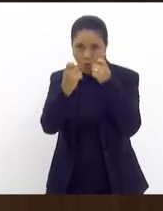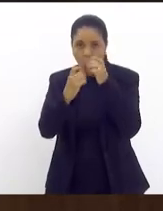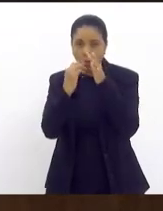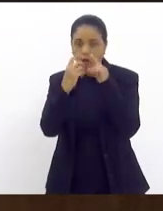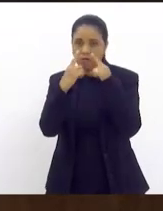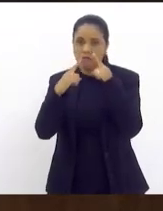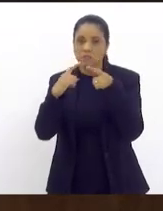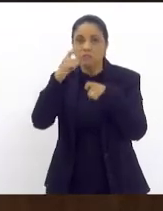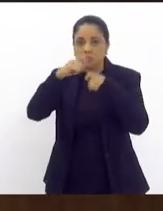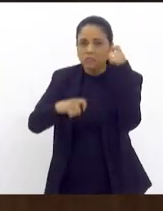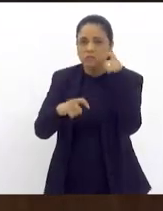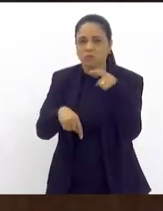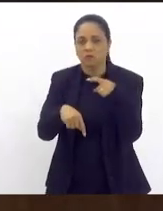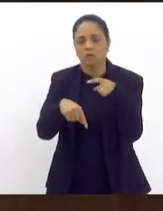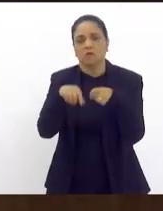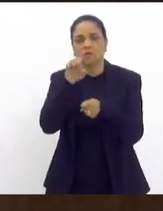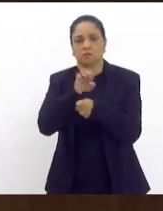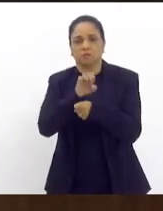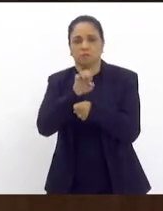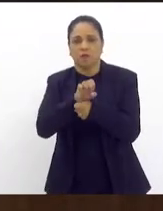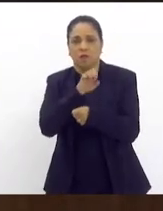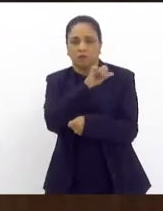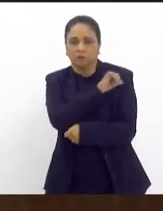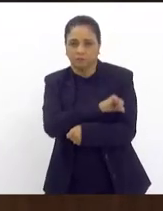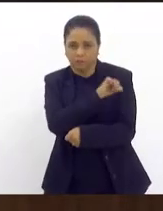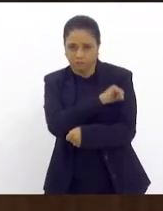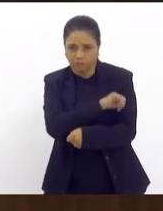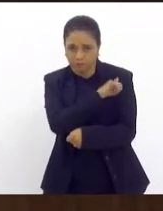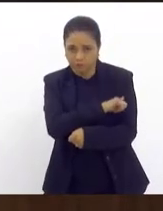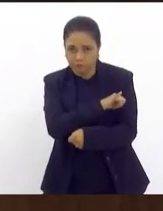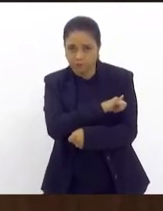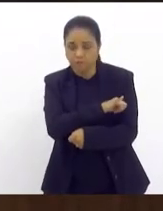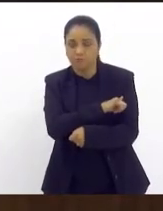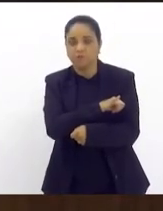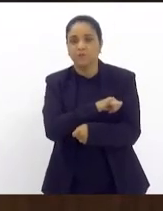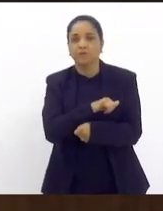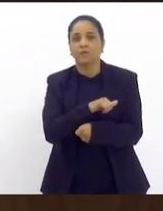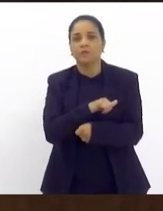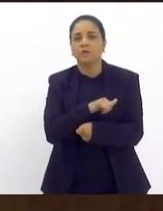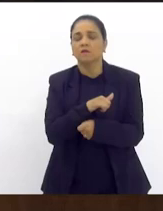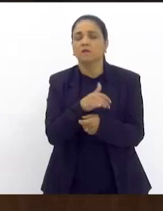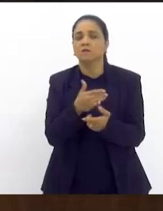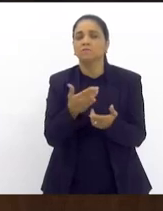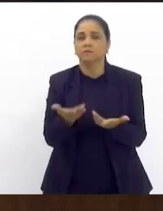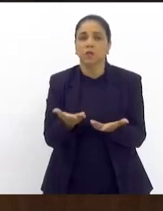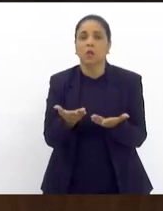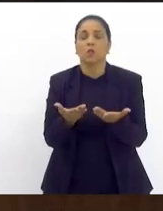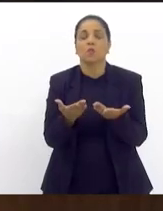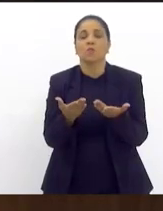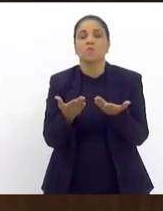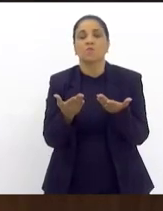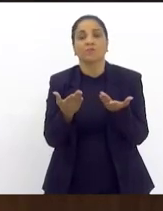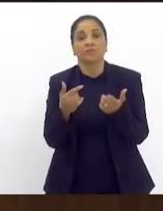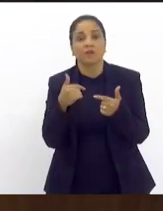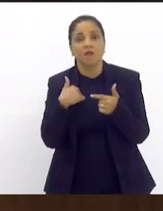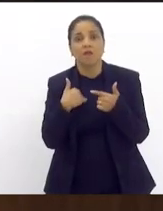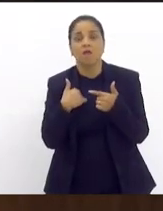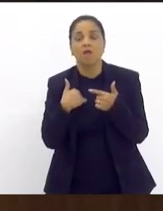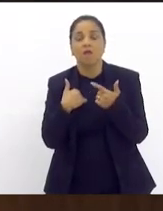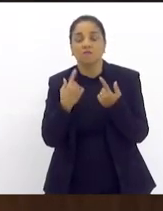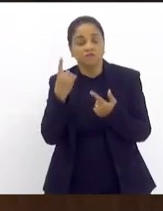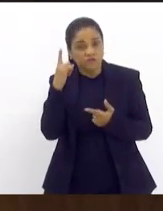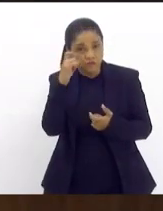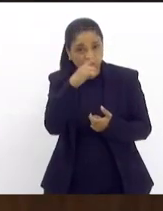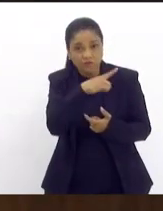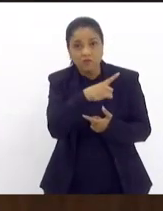aqui no nosso Estado do Rio de Janeiro por isso essa propositura enquanto o